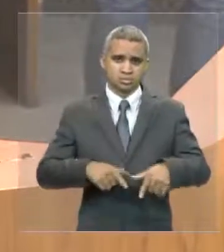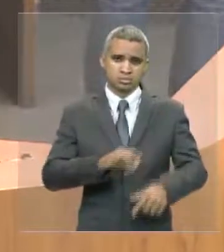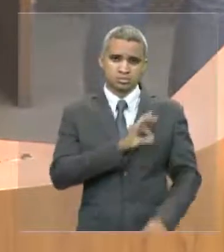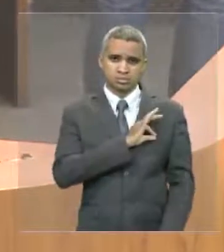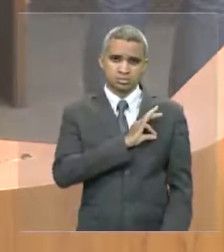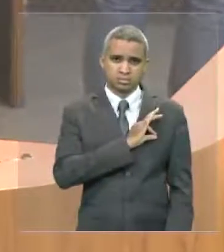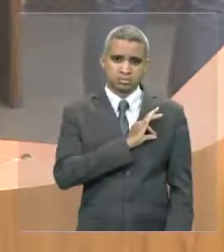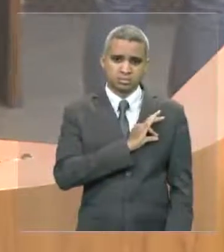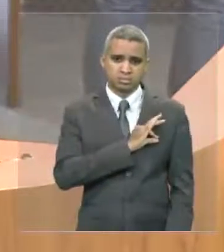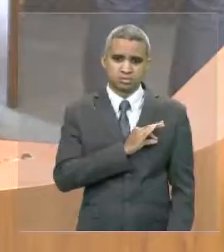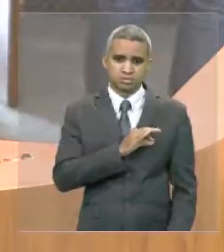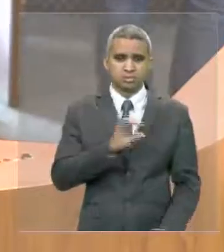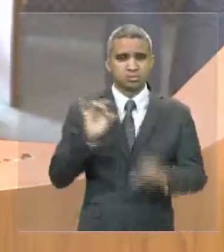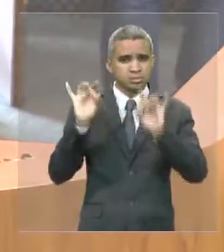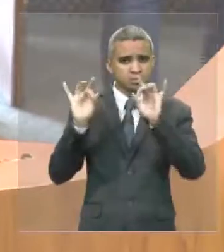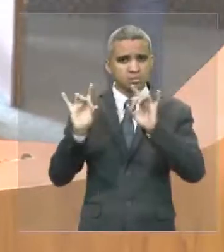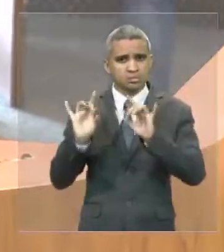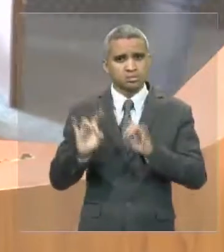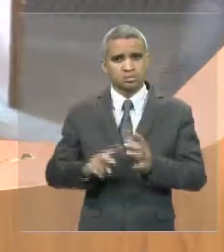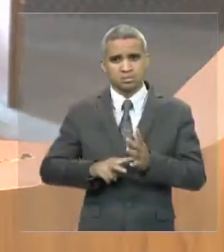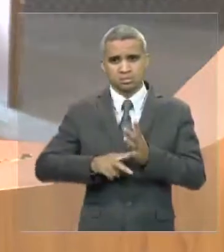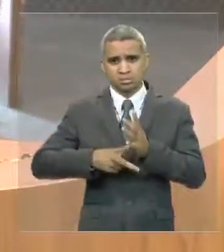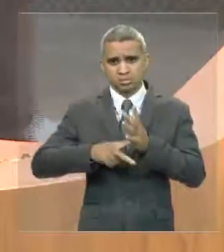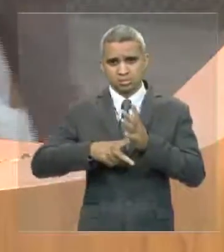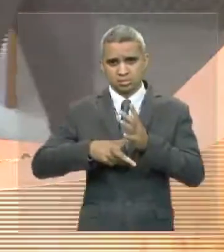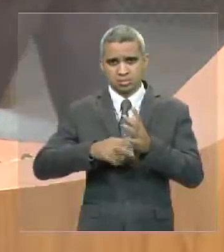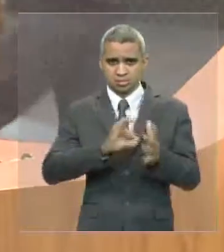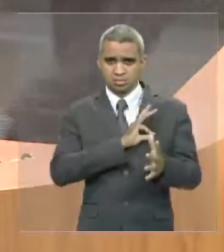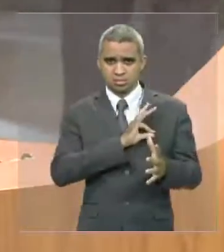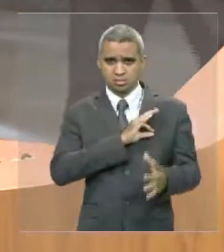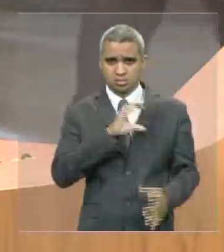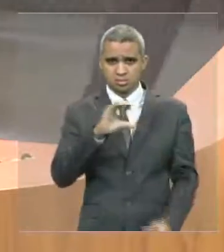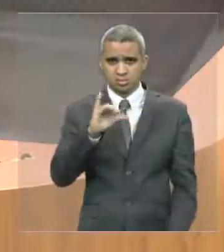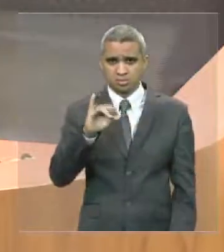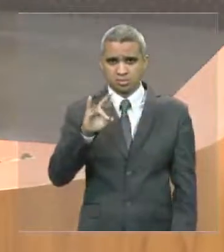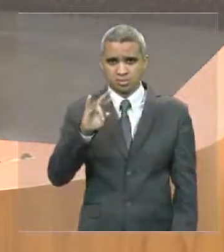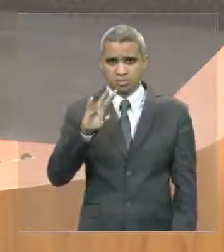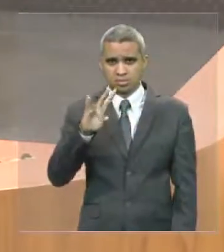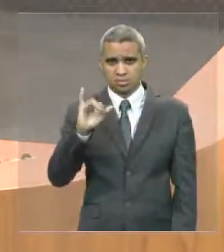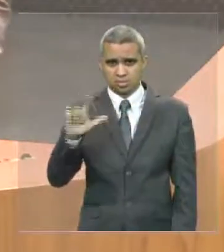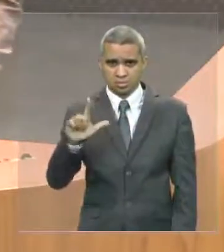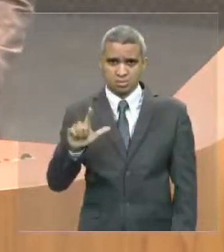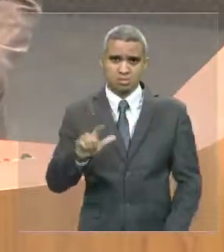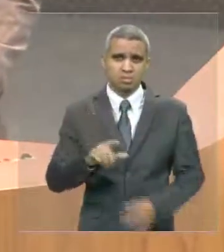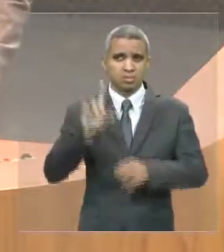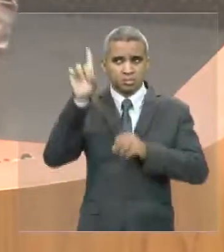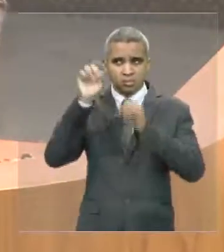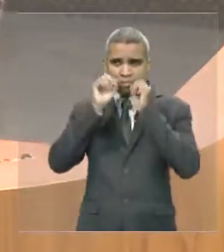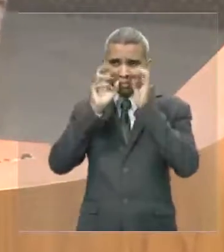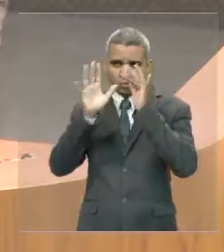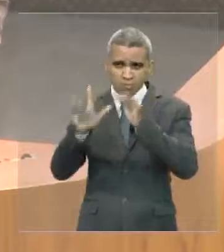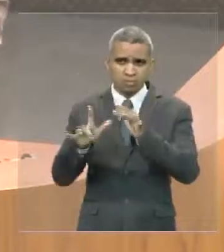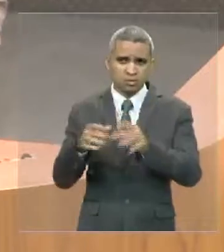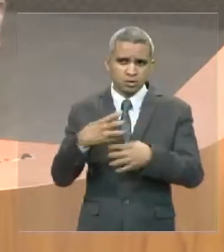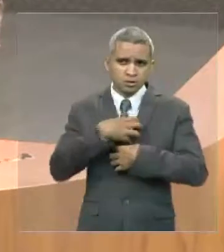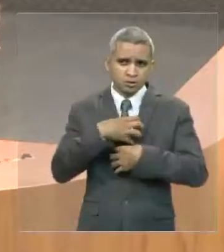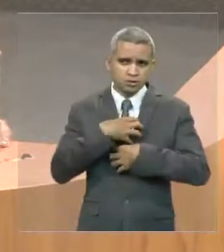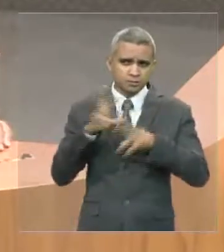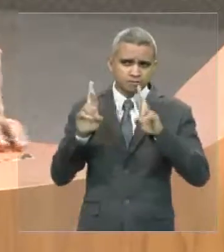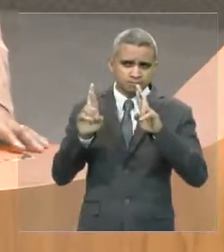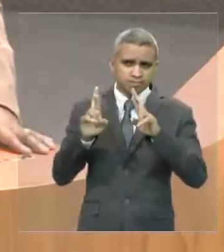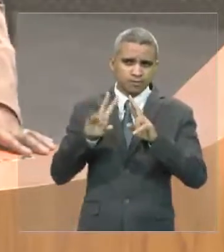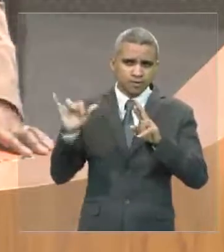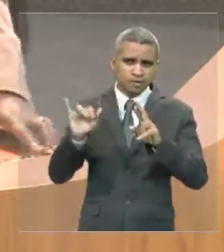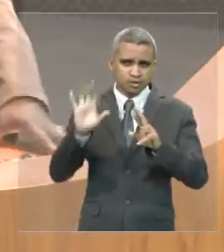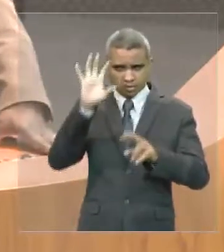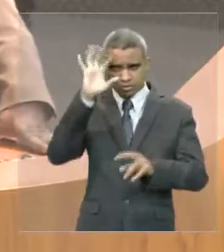de modo especial o sindicato. Deus abençoe, irmão Eleudo, vamos para frente, vai dar tudo certo. Mas, meus irmãos, eu não sou o melhor pai